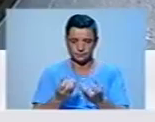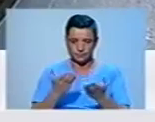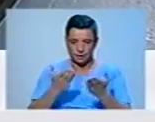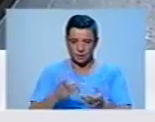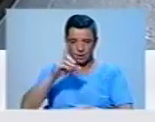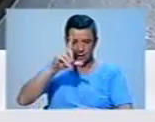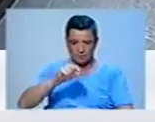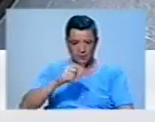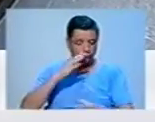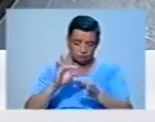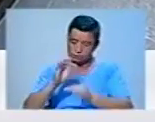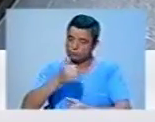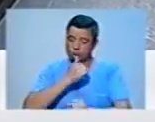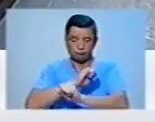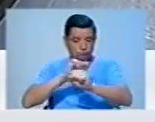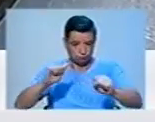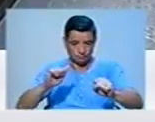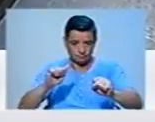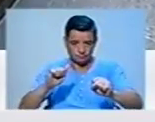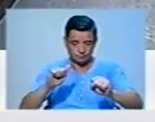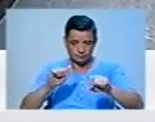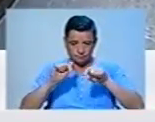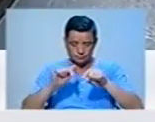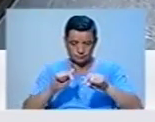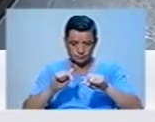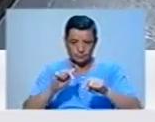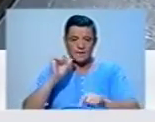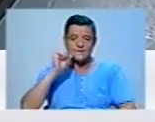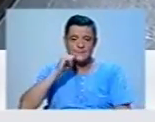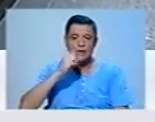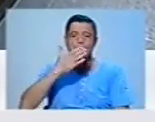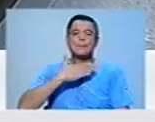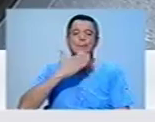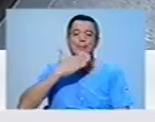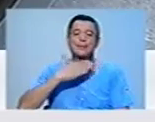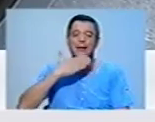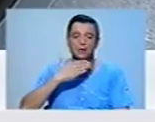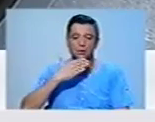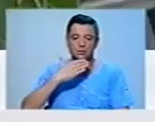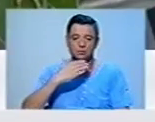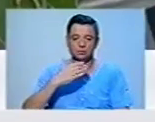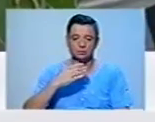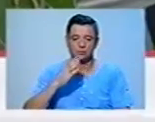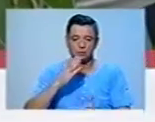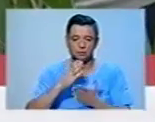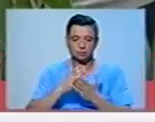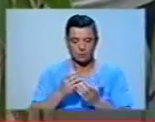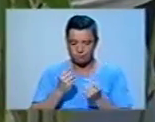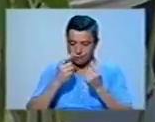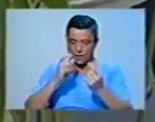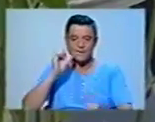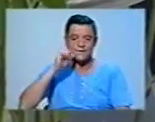também opcional, poderá colocar ou não, vamos refrescar com um pedacinho de vinho branco. Só mesmo umas gotinhas de